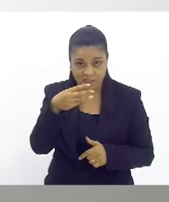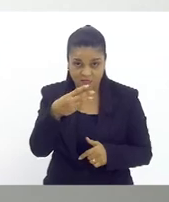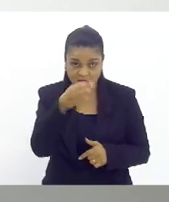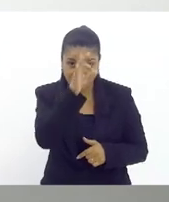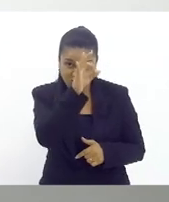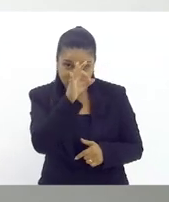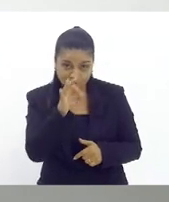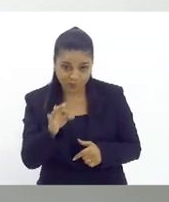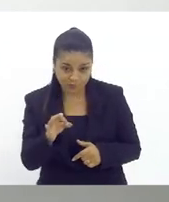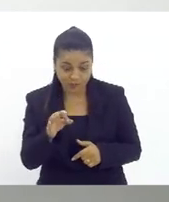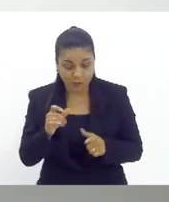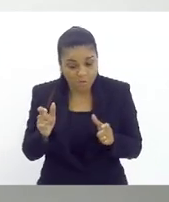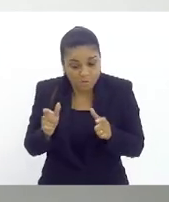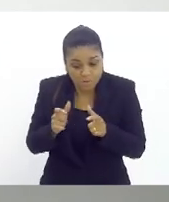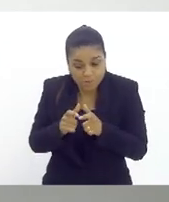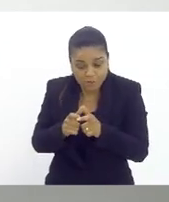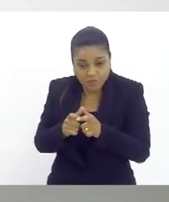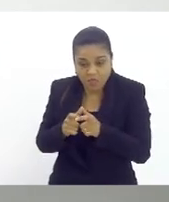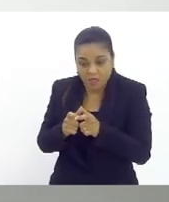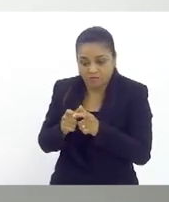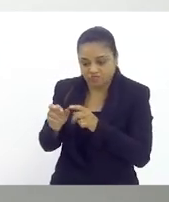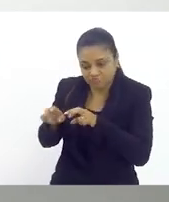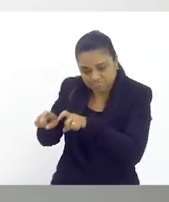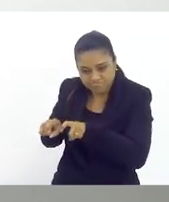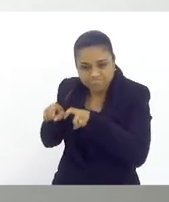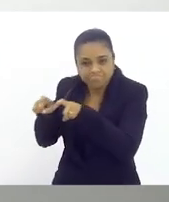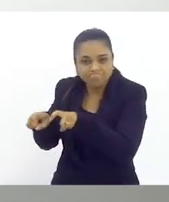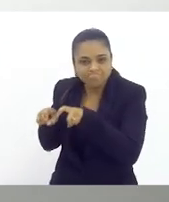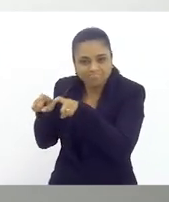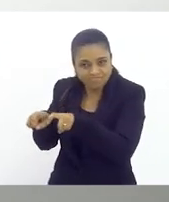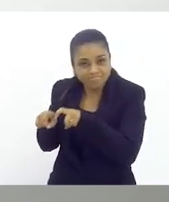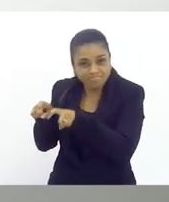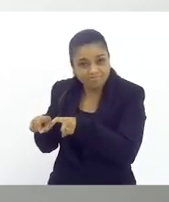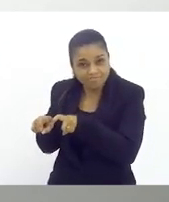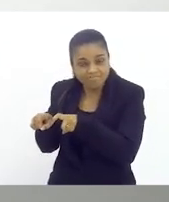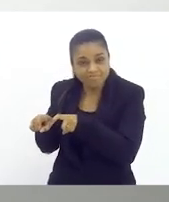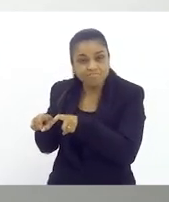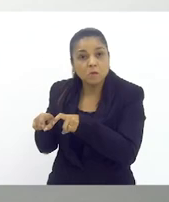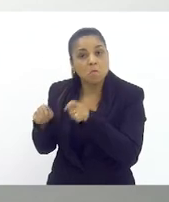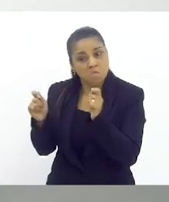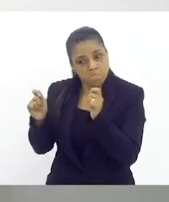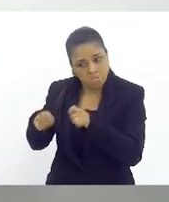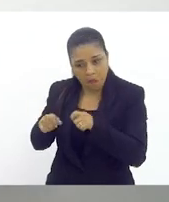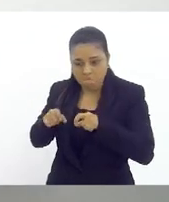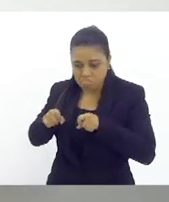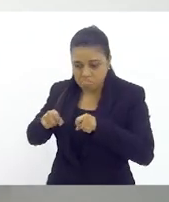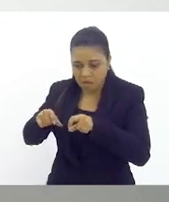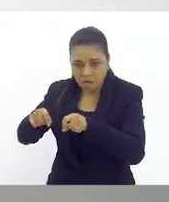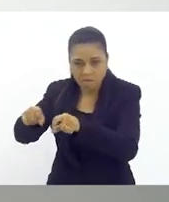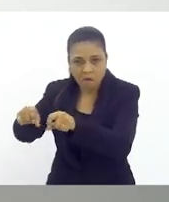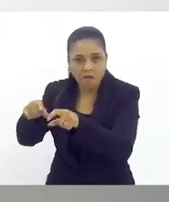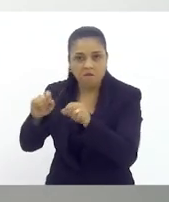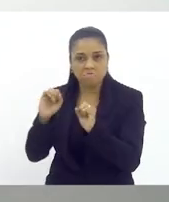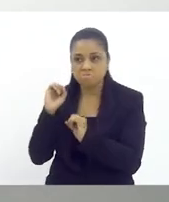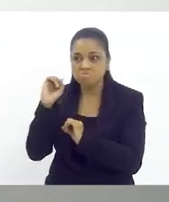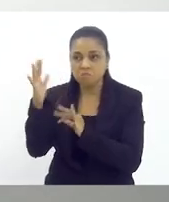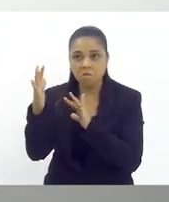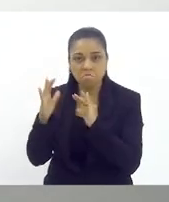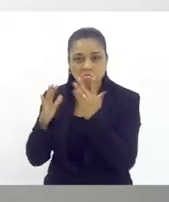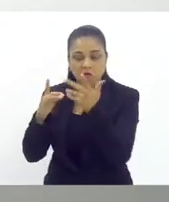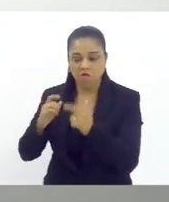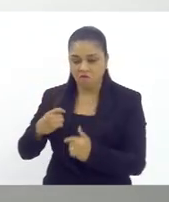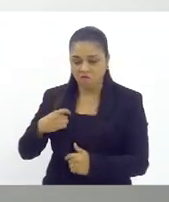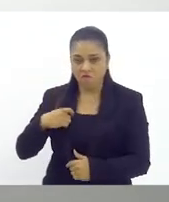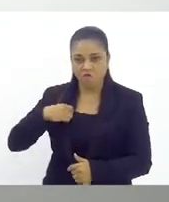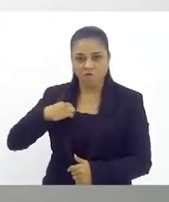são pequenos produtores né E são produtores que podem reflorestar voluntariamente não por